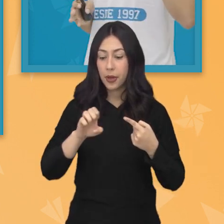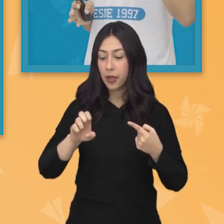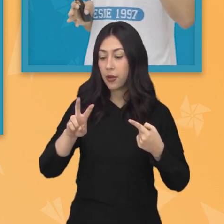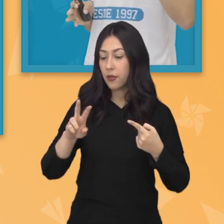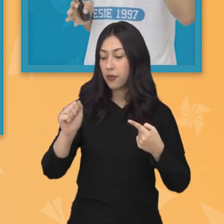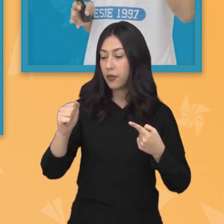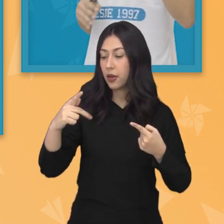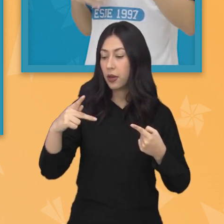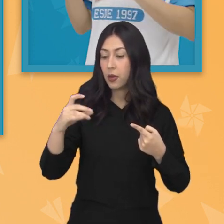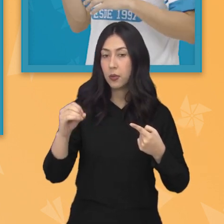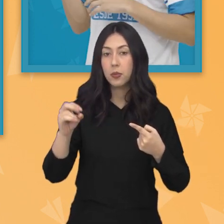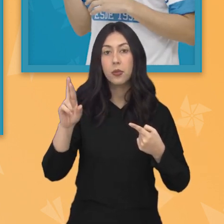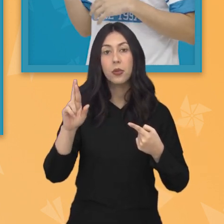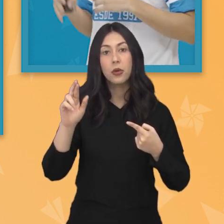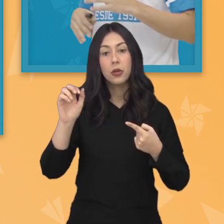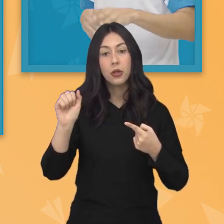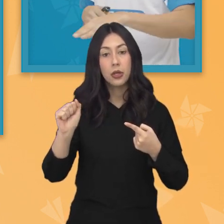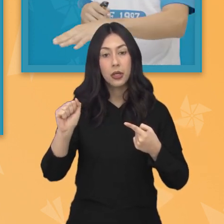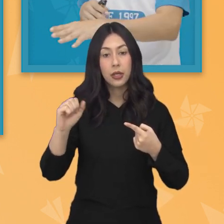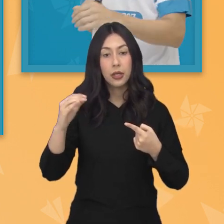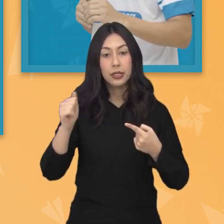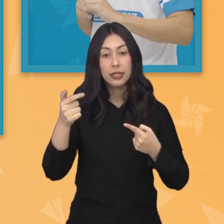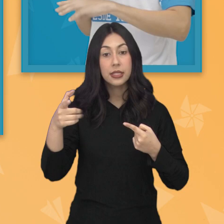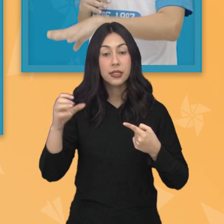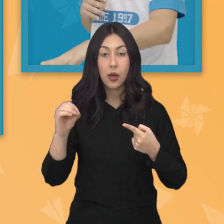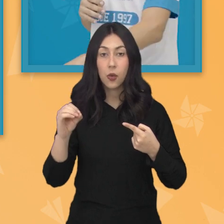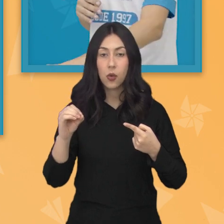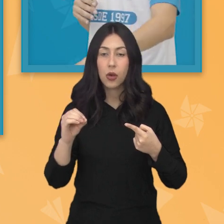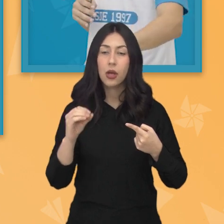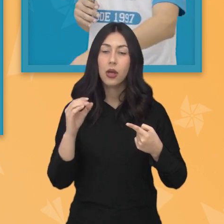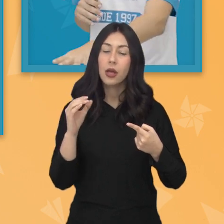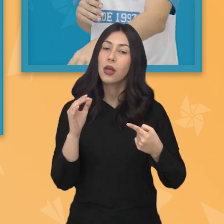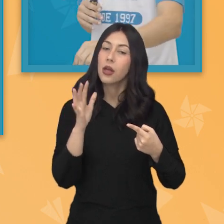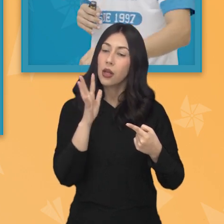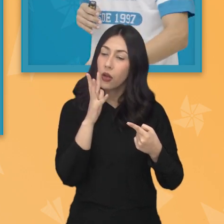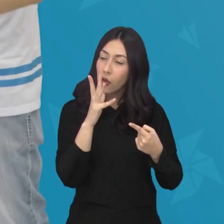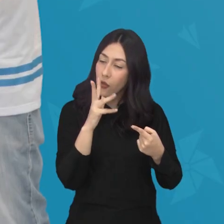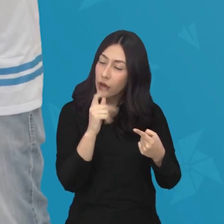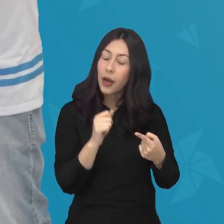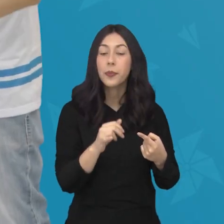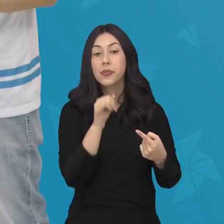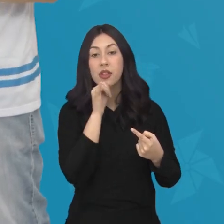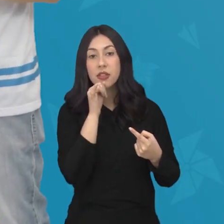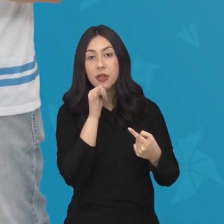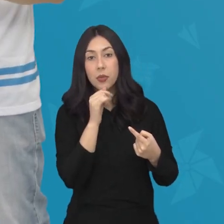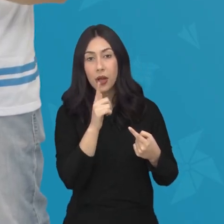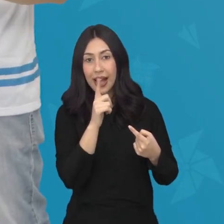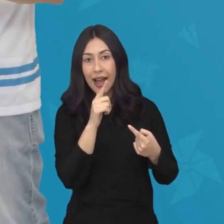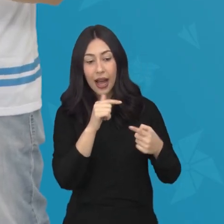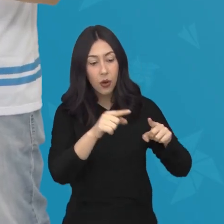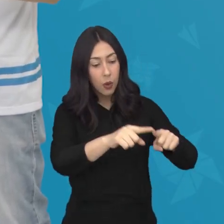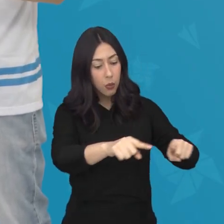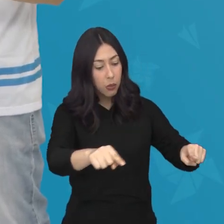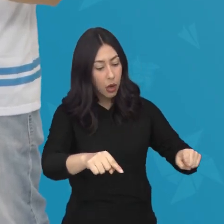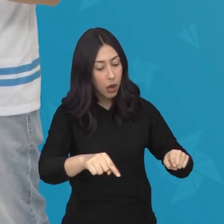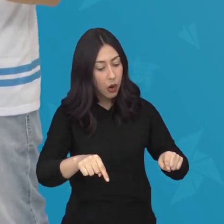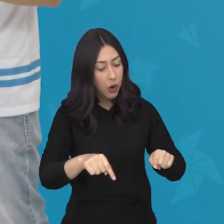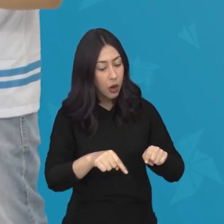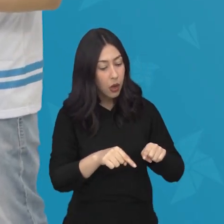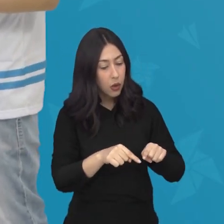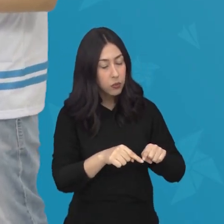espontânea de um líquido para gás. Se você deixar, por exemplo, uma poça de água ali, se joga um balde, vai ser